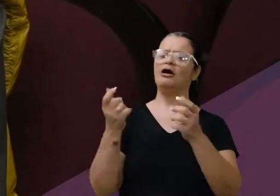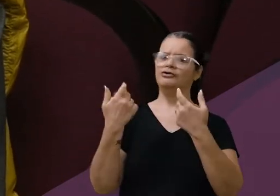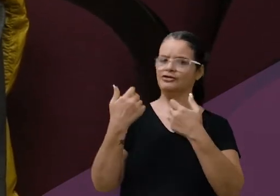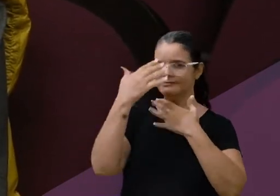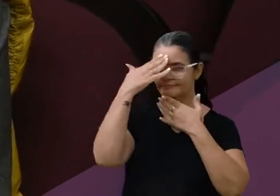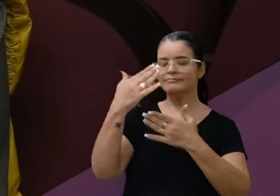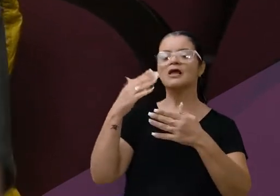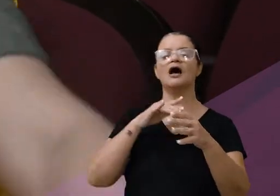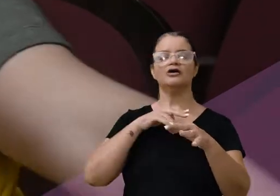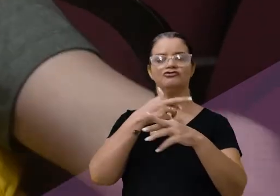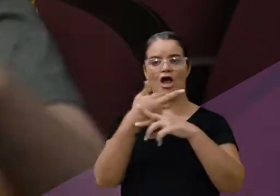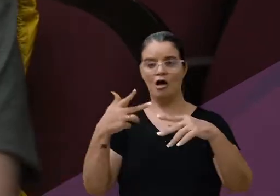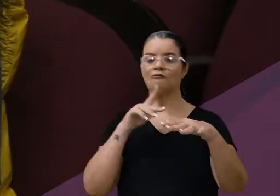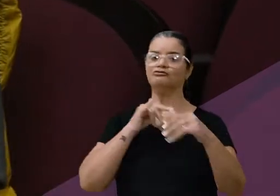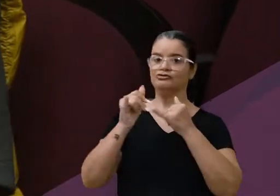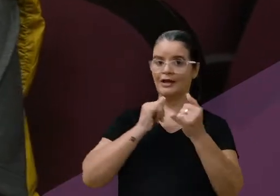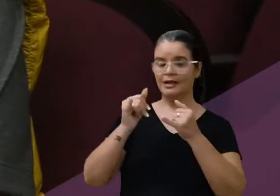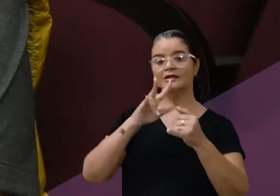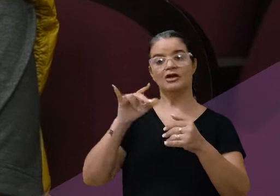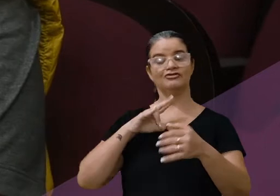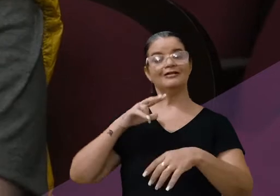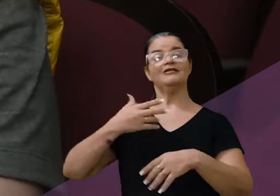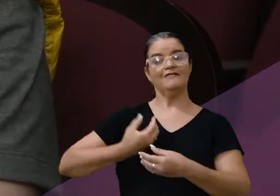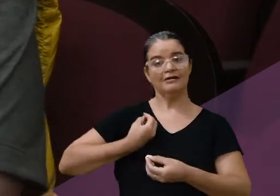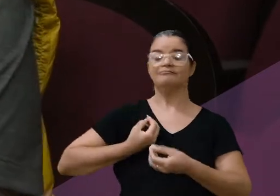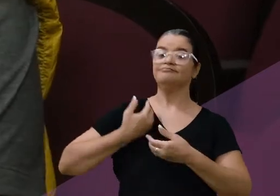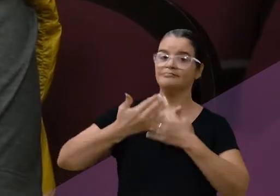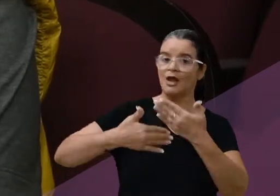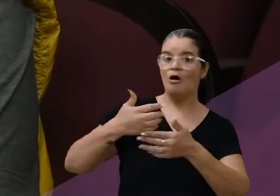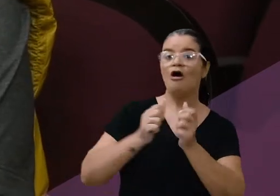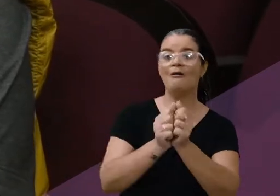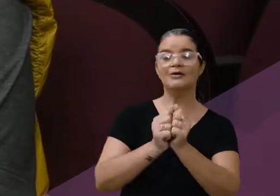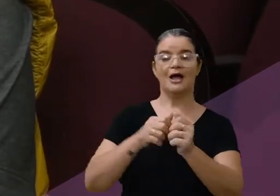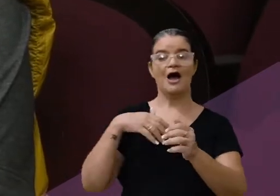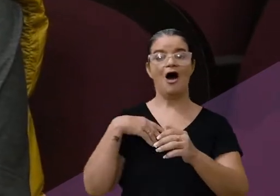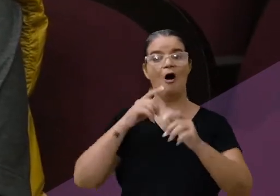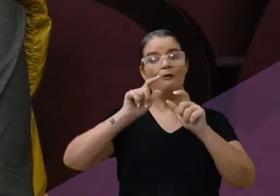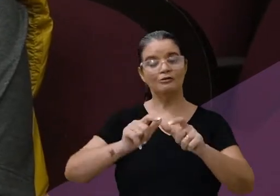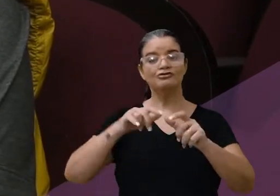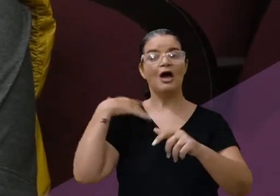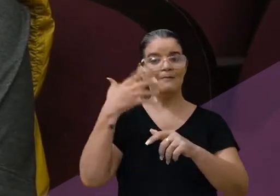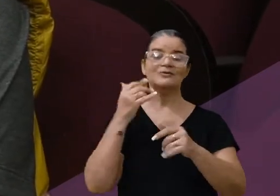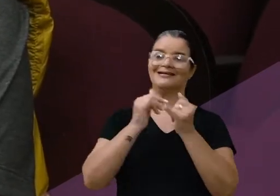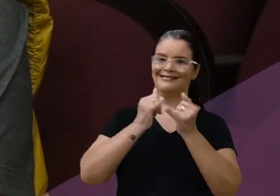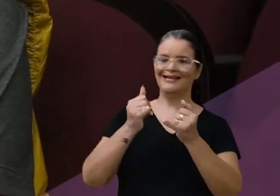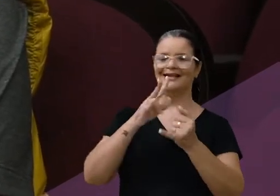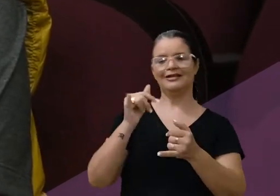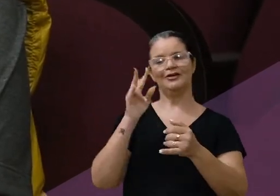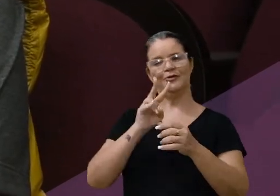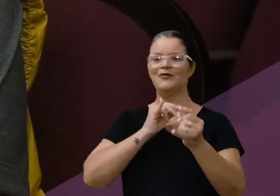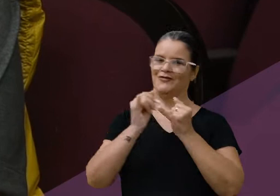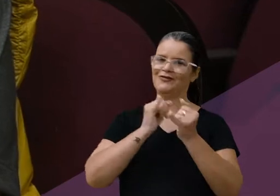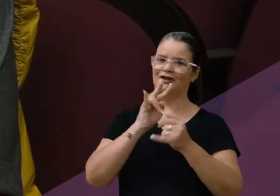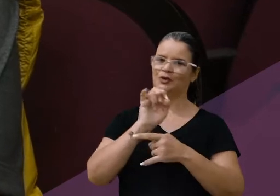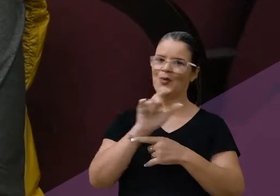uma pessoa numa coisa que, pô, a música de vocês já tem 1 milhão e tal, não conhecia vocês... Sabe? Então, acho que essa coisa da internet veio muito